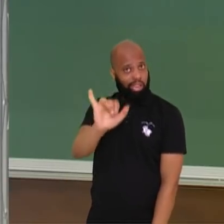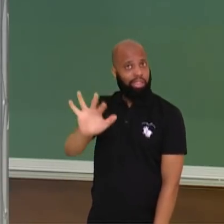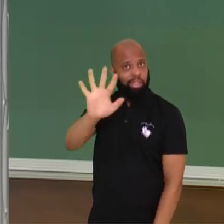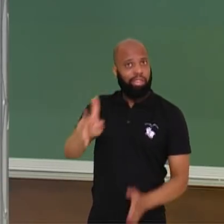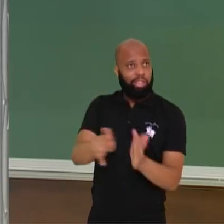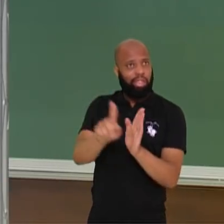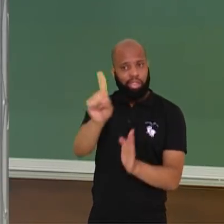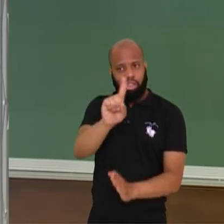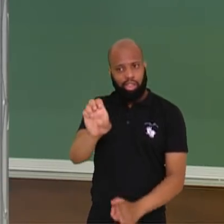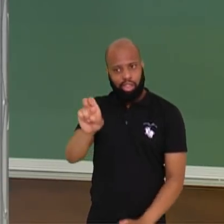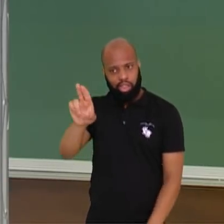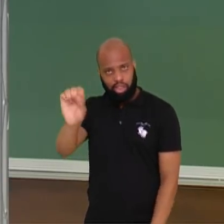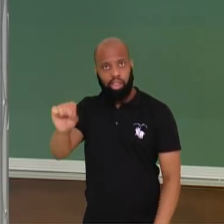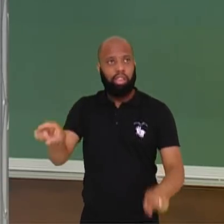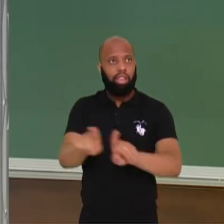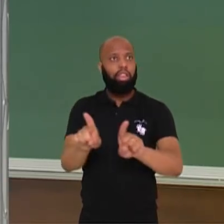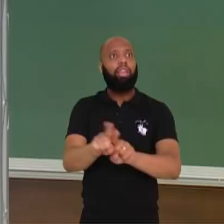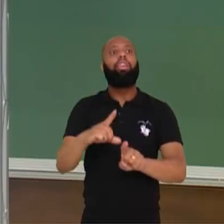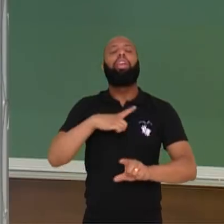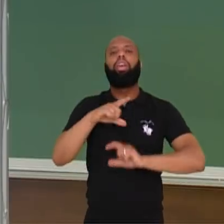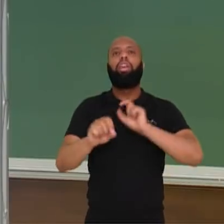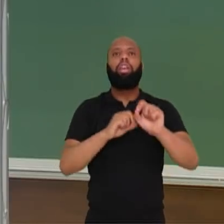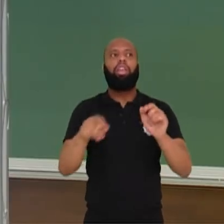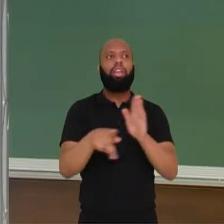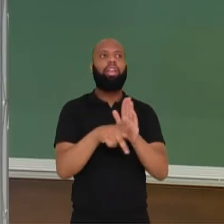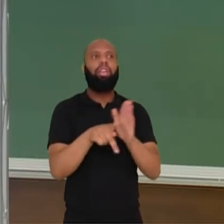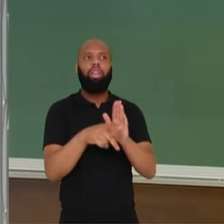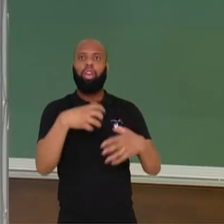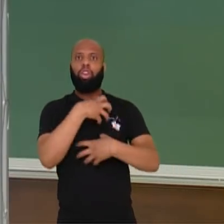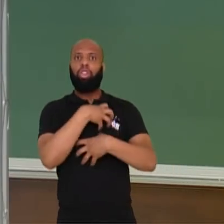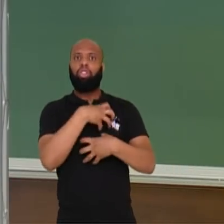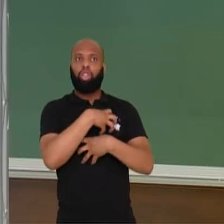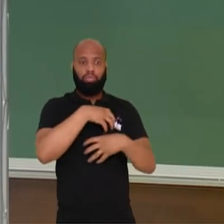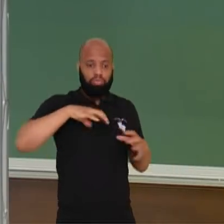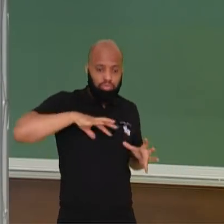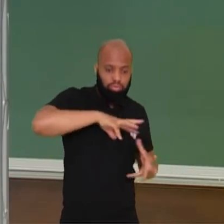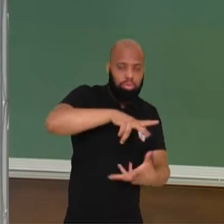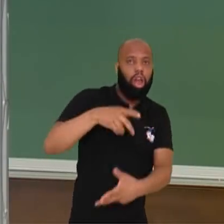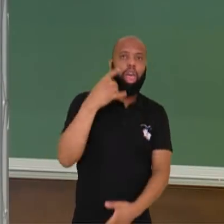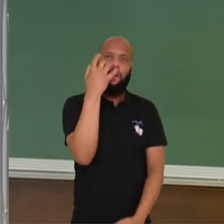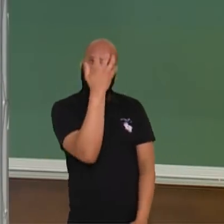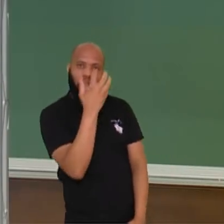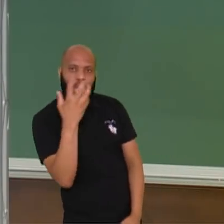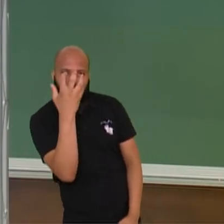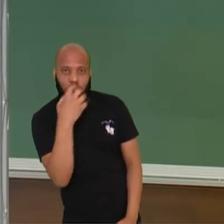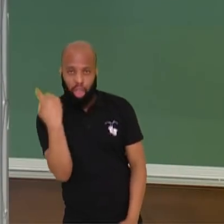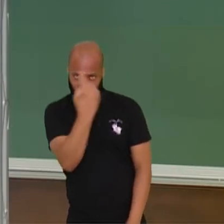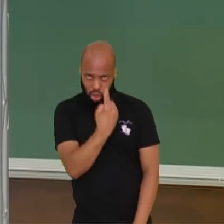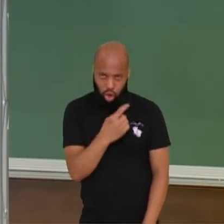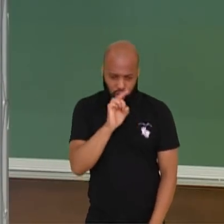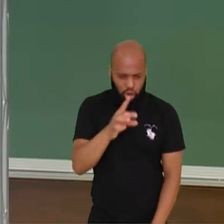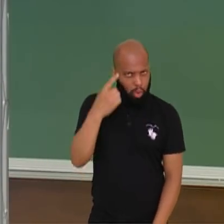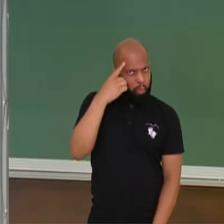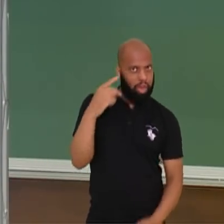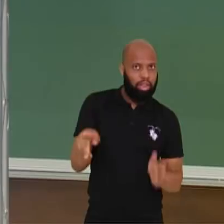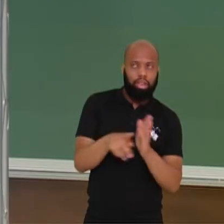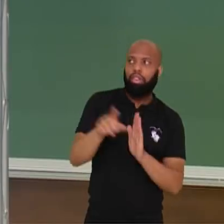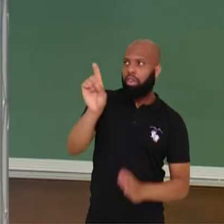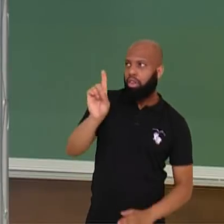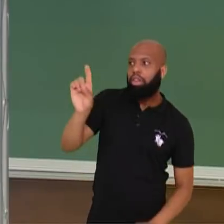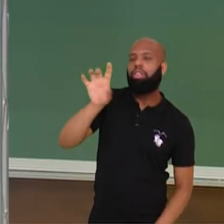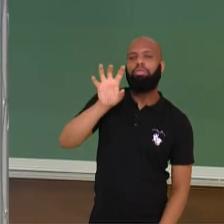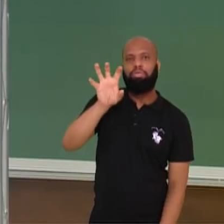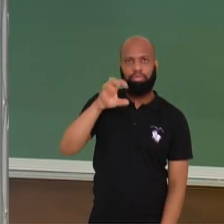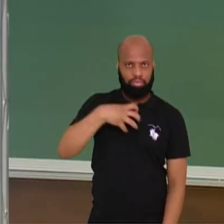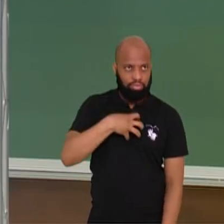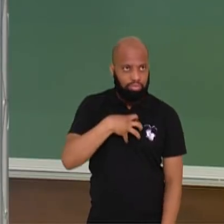Zeus, que acabou sendo encampada pelo imaginário do mundo, né? Nós brasileiros não somos os únicos a pensar, talvez sempre,